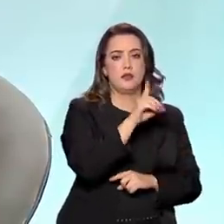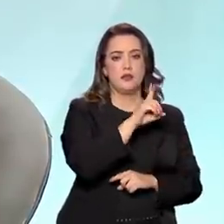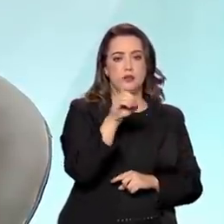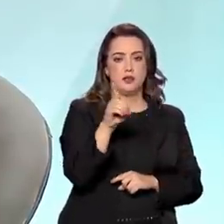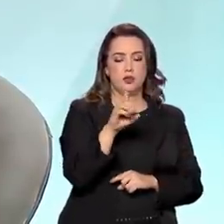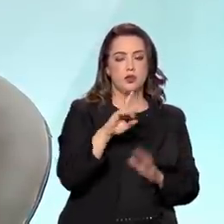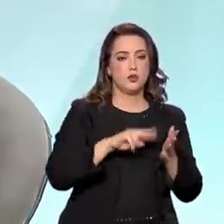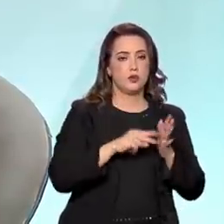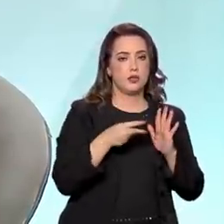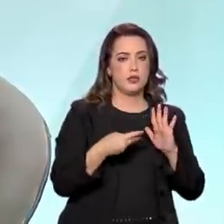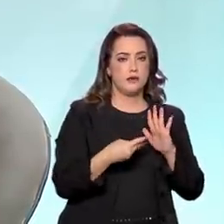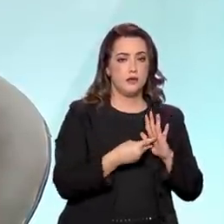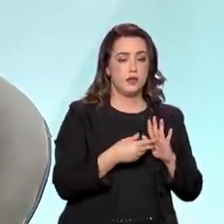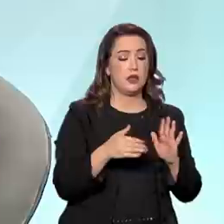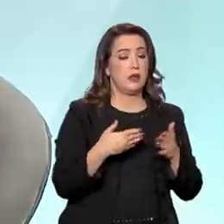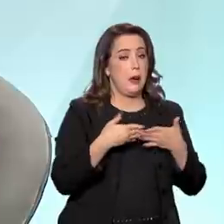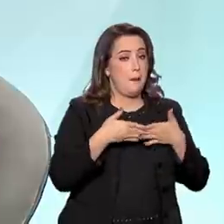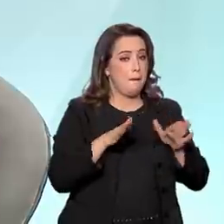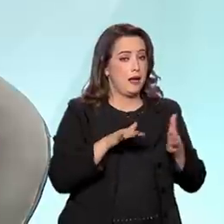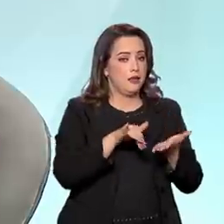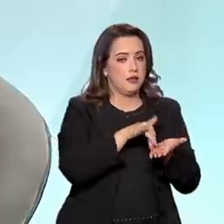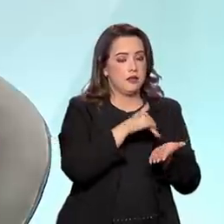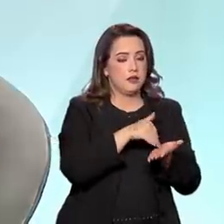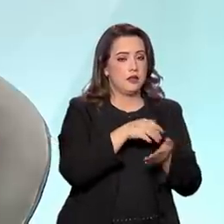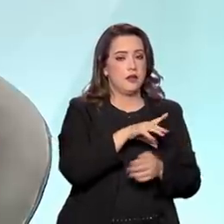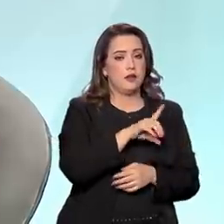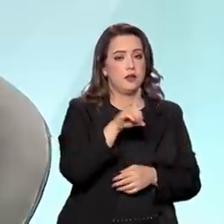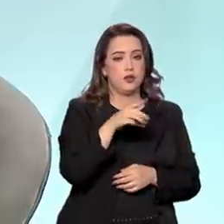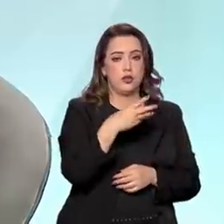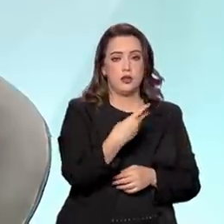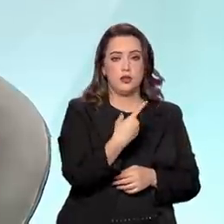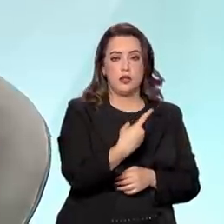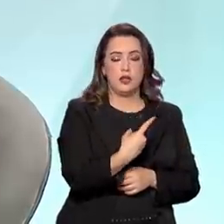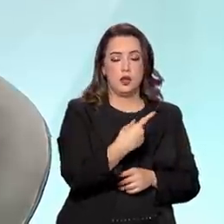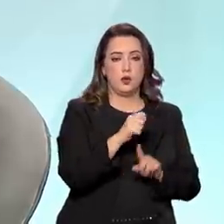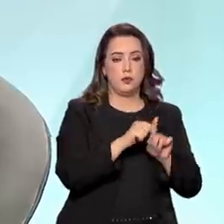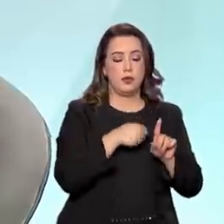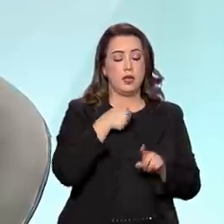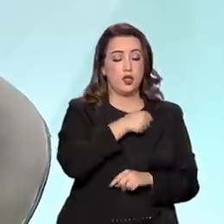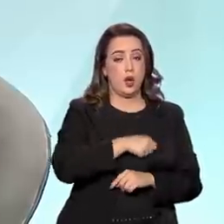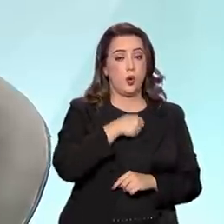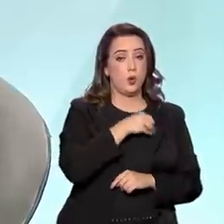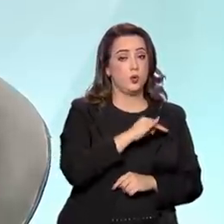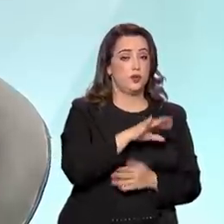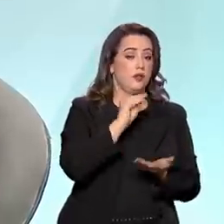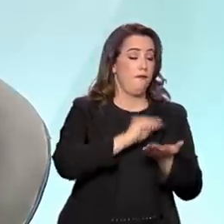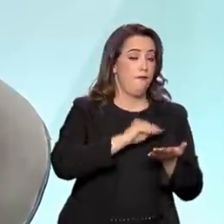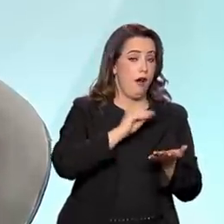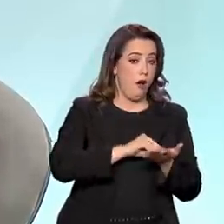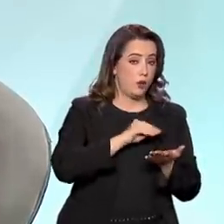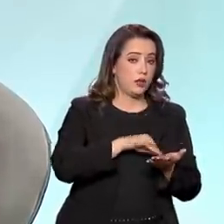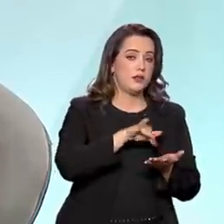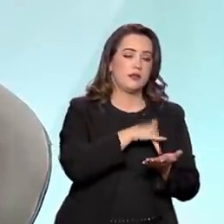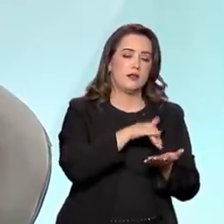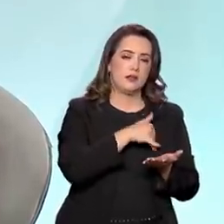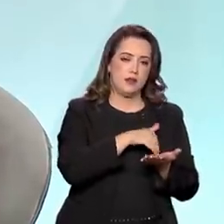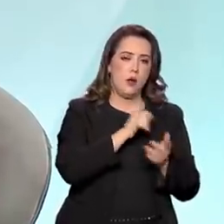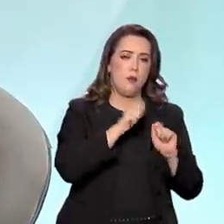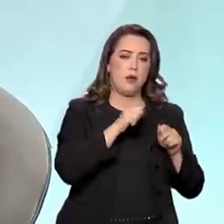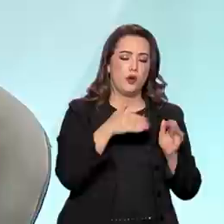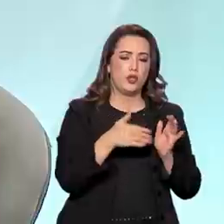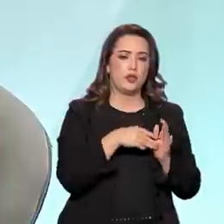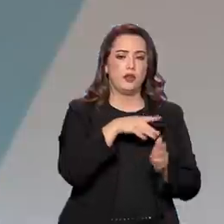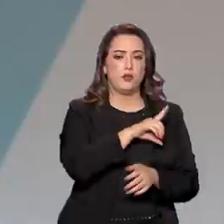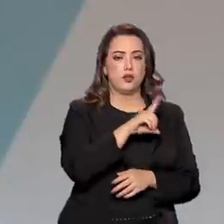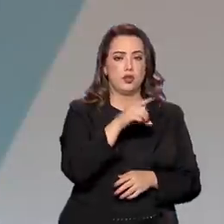nós estamos com está minha tá aberto até e a 31 de agosto Então quem não se alistou ainda né pode regularizar até dia Trinta